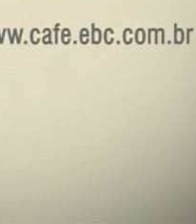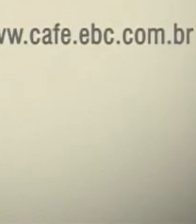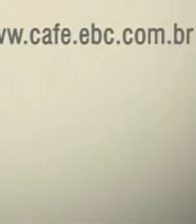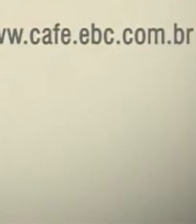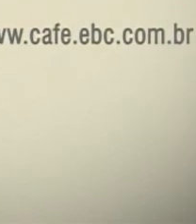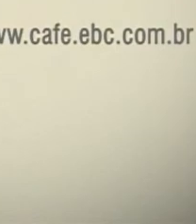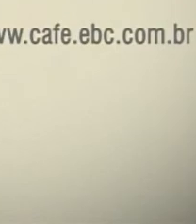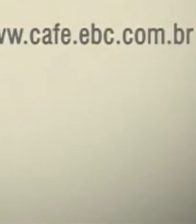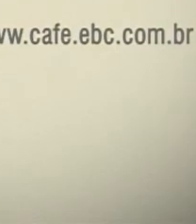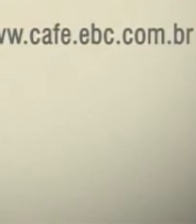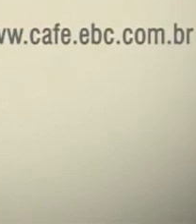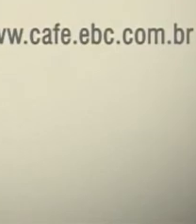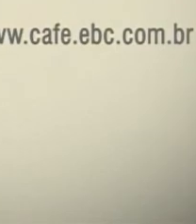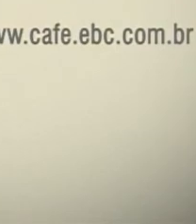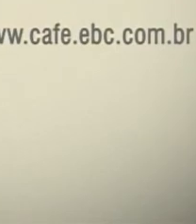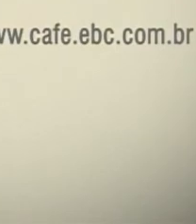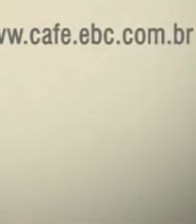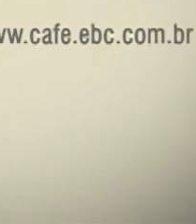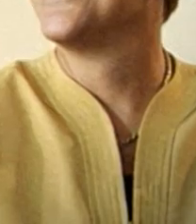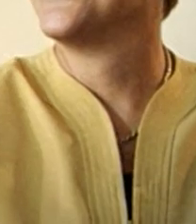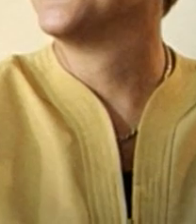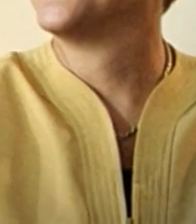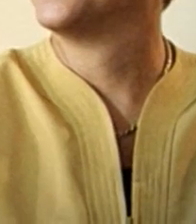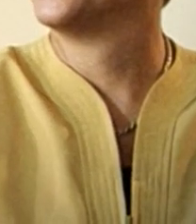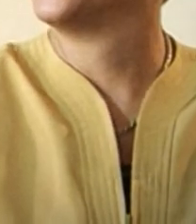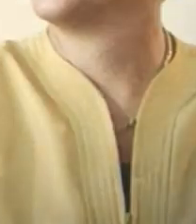www.café.ebc.com.br. Nós voltamos na próxima segunda-feira. Até lá!